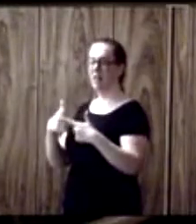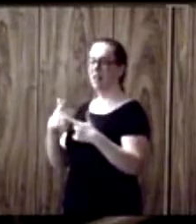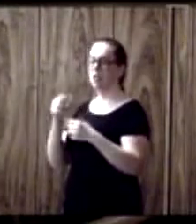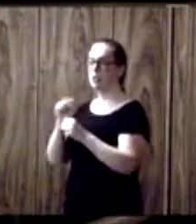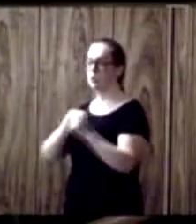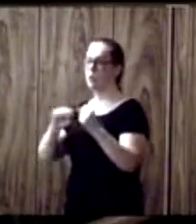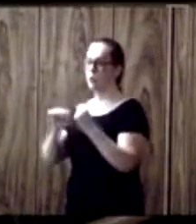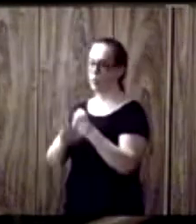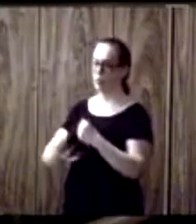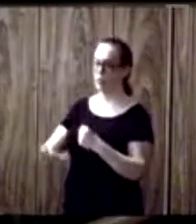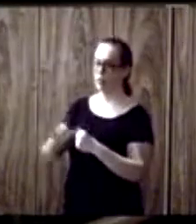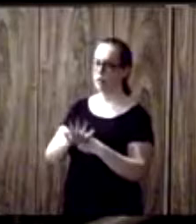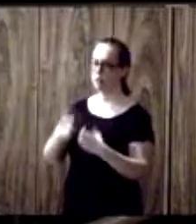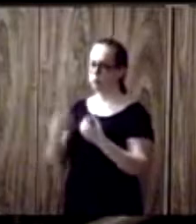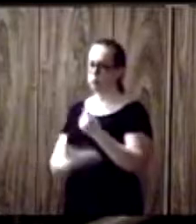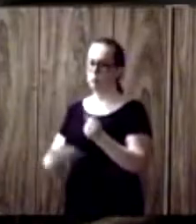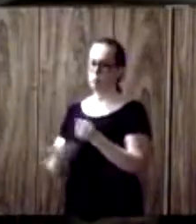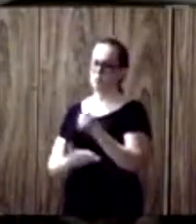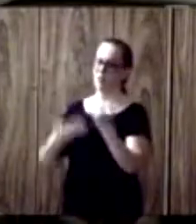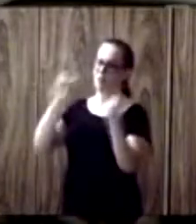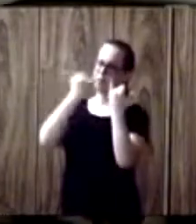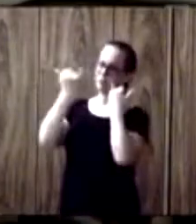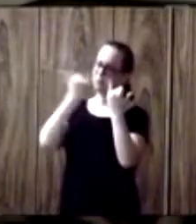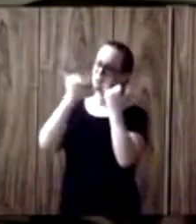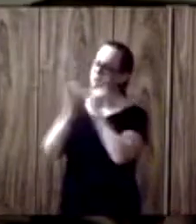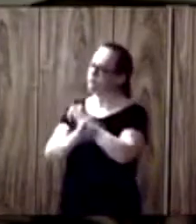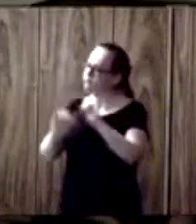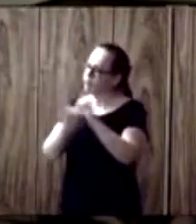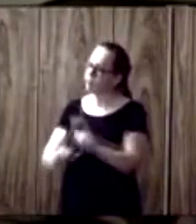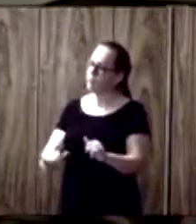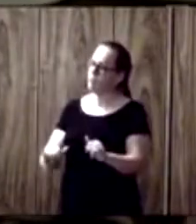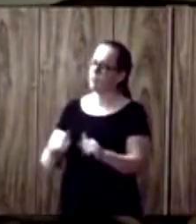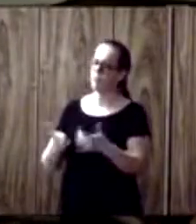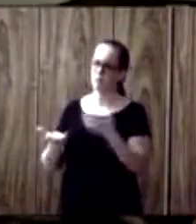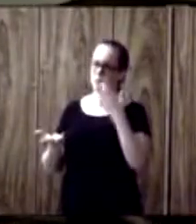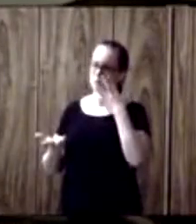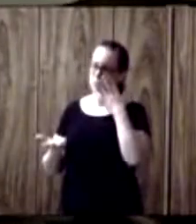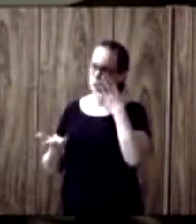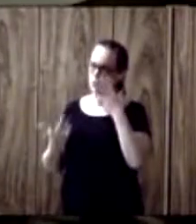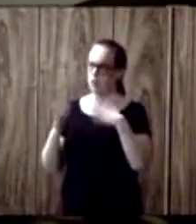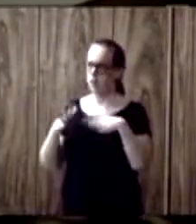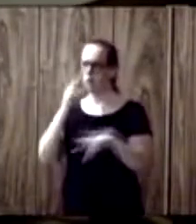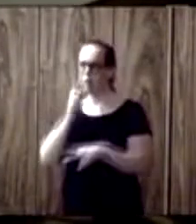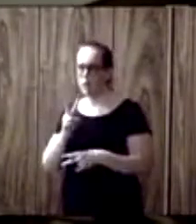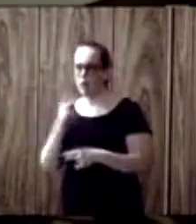A sociedade se baseia nas notícias. Notícias são fontes de informação.